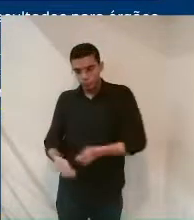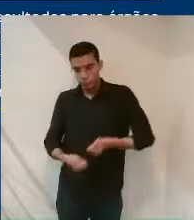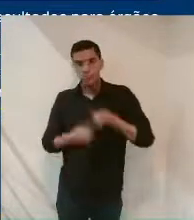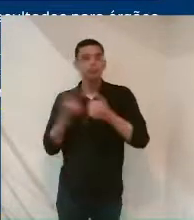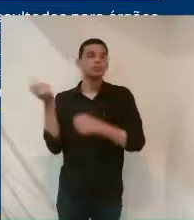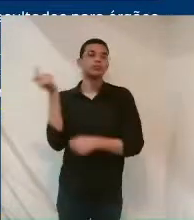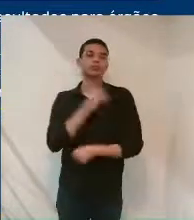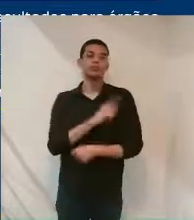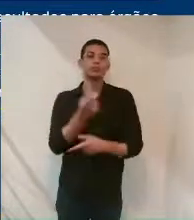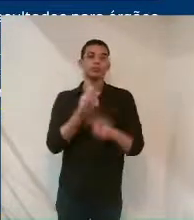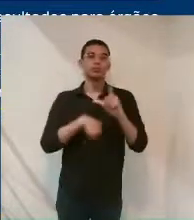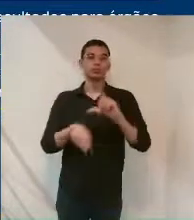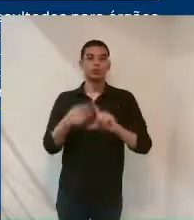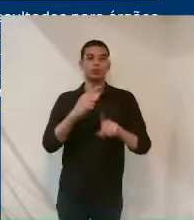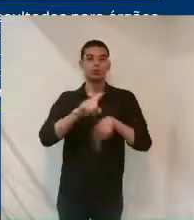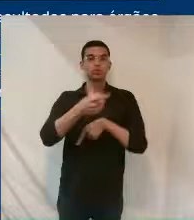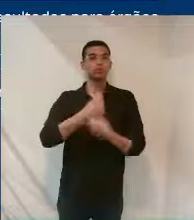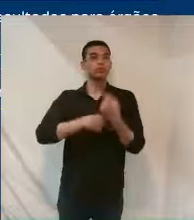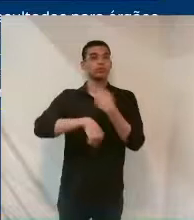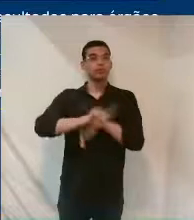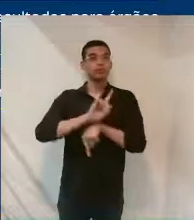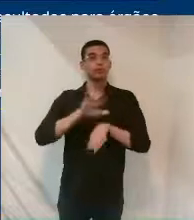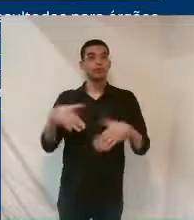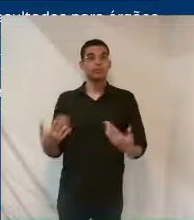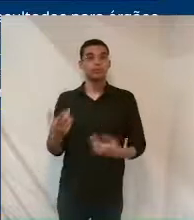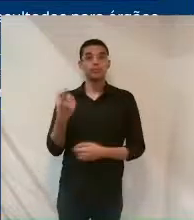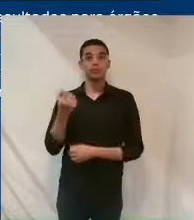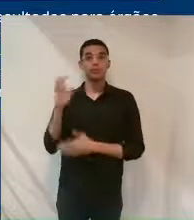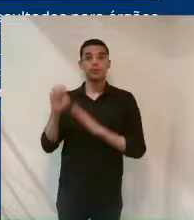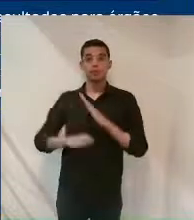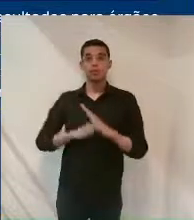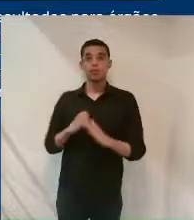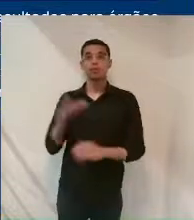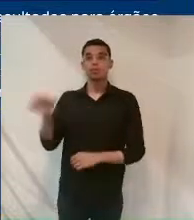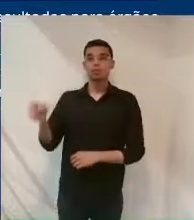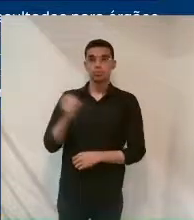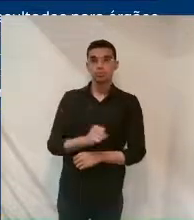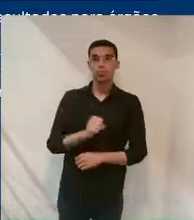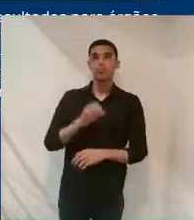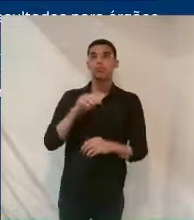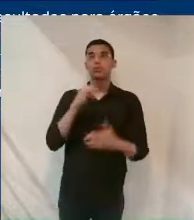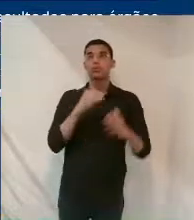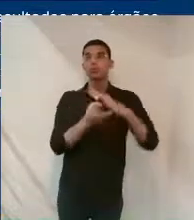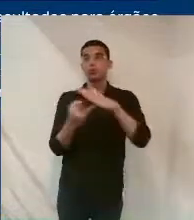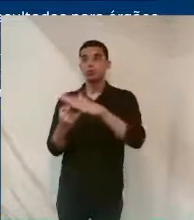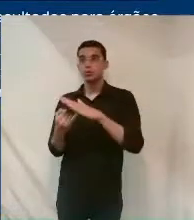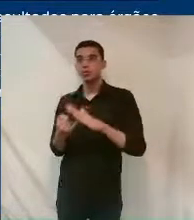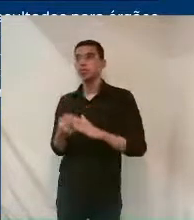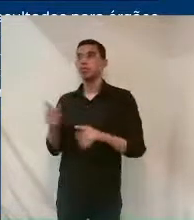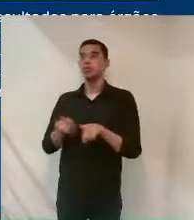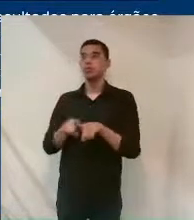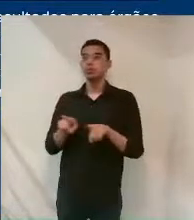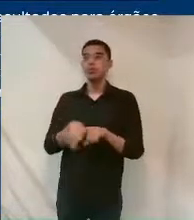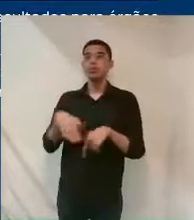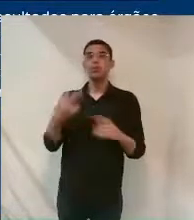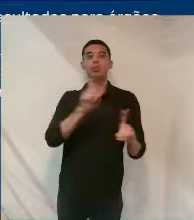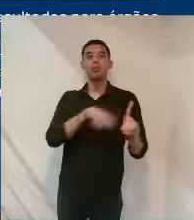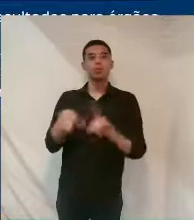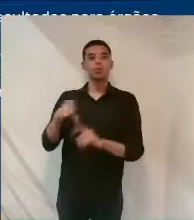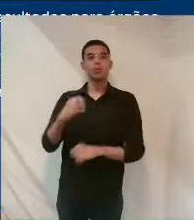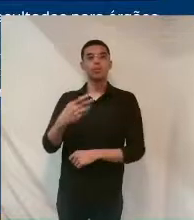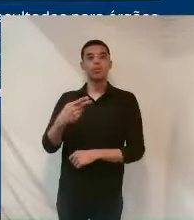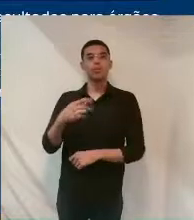reversa. Então, a empresa contrata a meta com as entidades gestoras, a gente precisa identificar os operadores logísticos, alguns programas têm